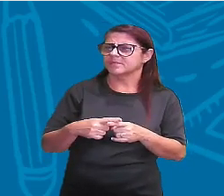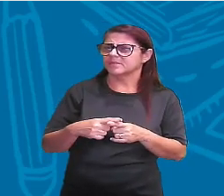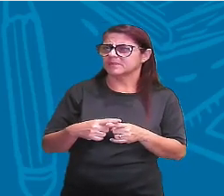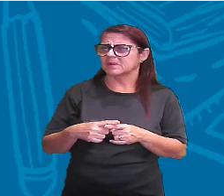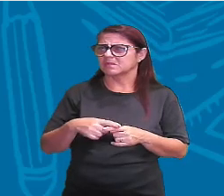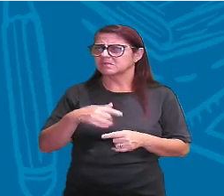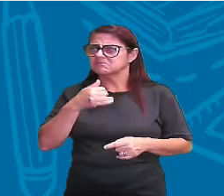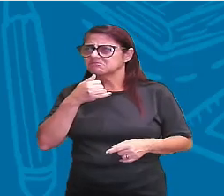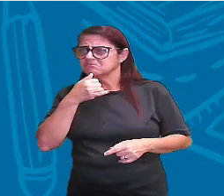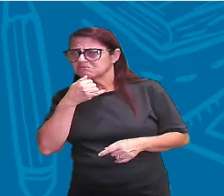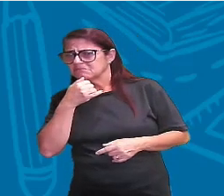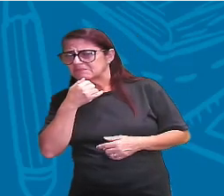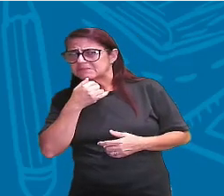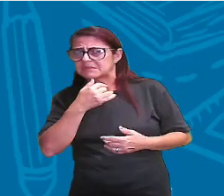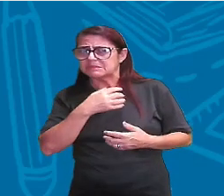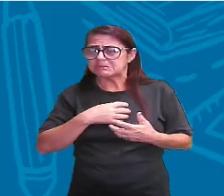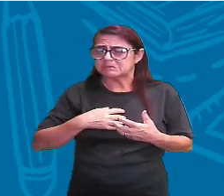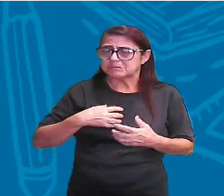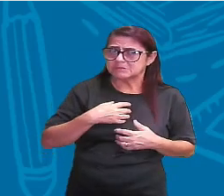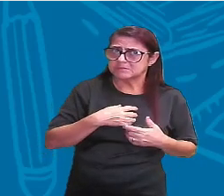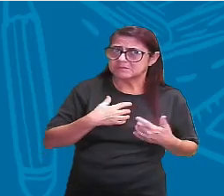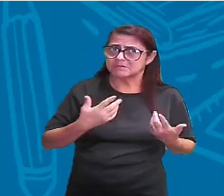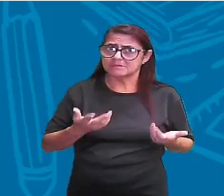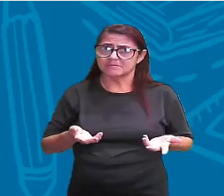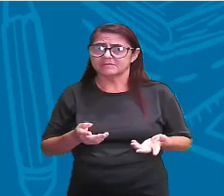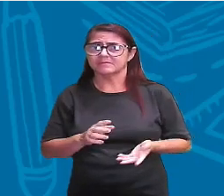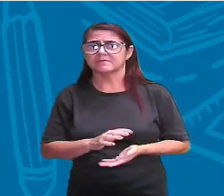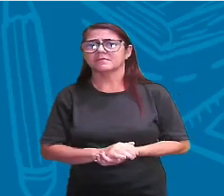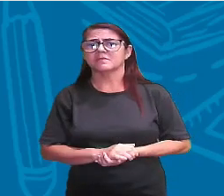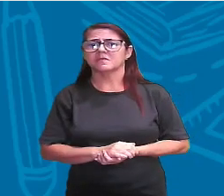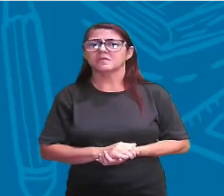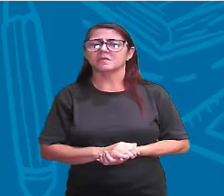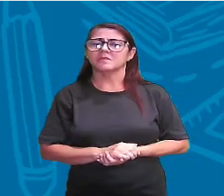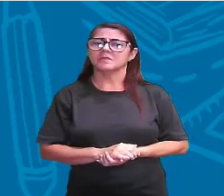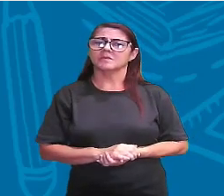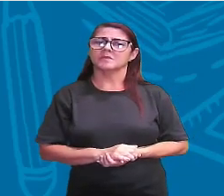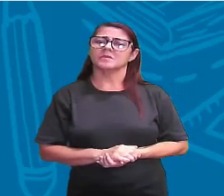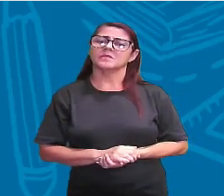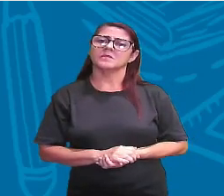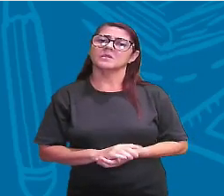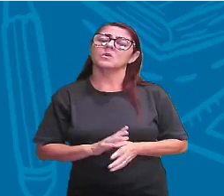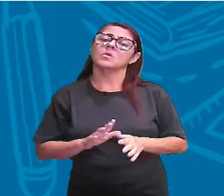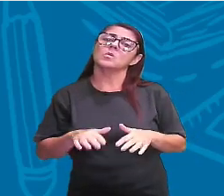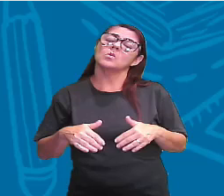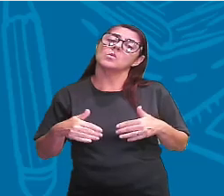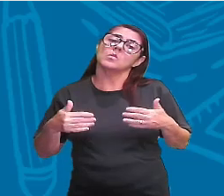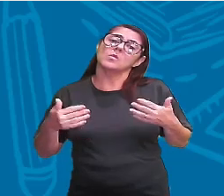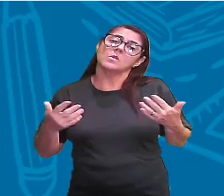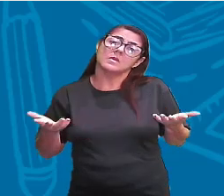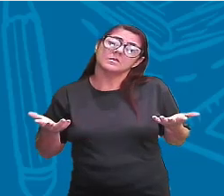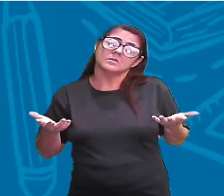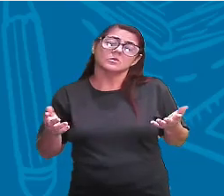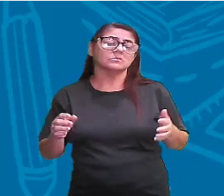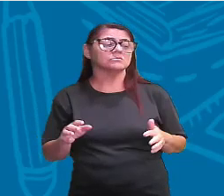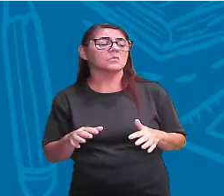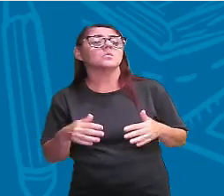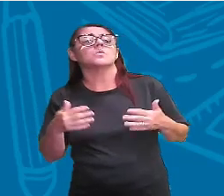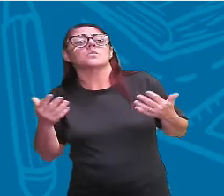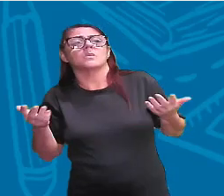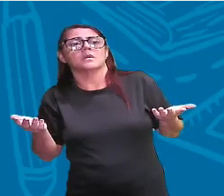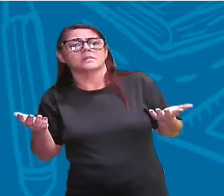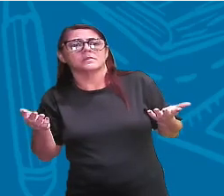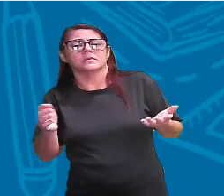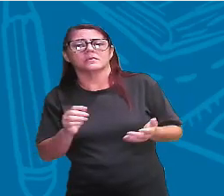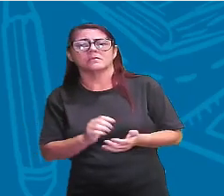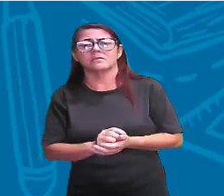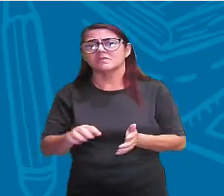lá? Why? Por quê? When is getting here? Então, quando? When? Quando ele